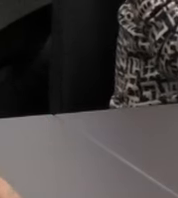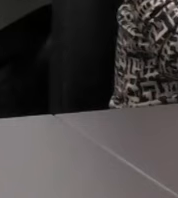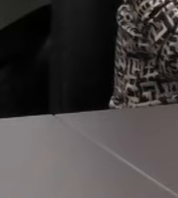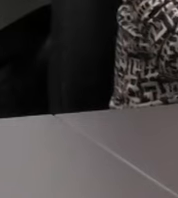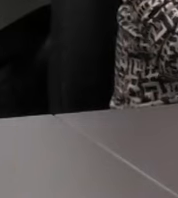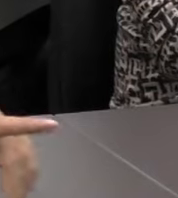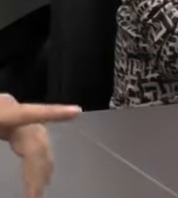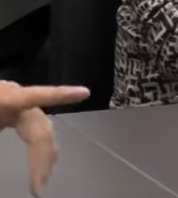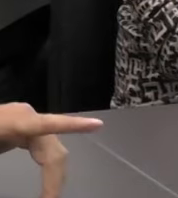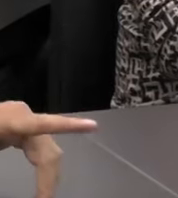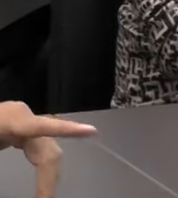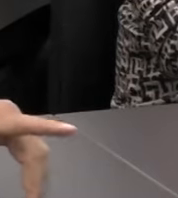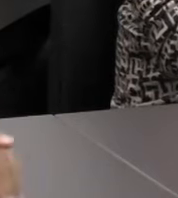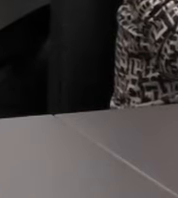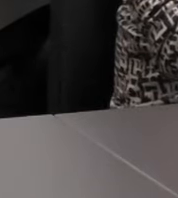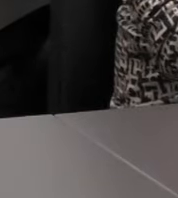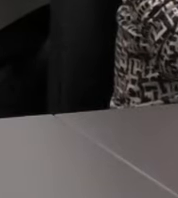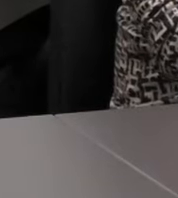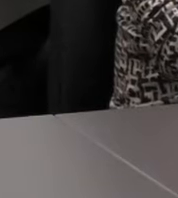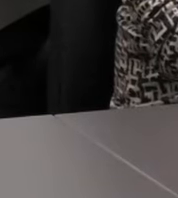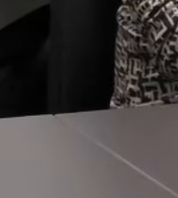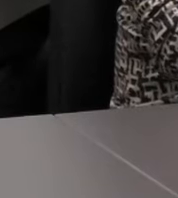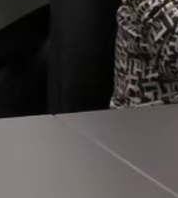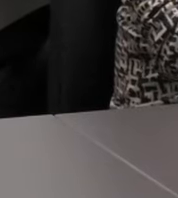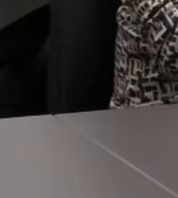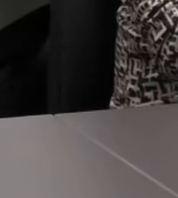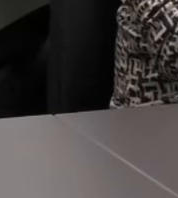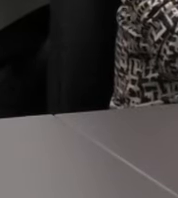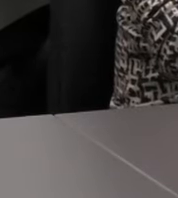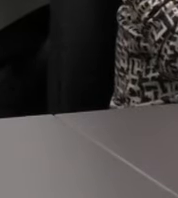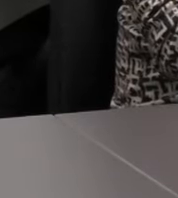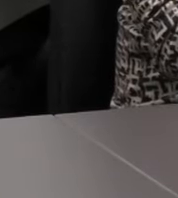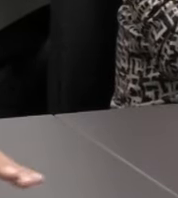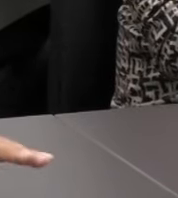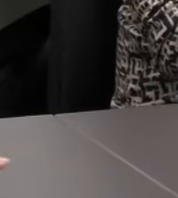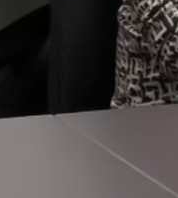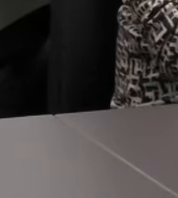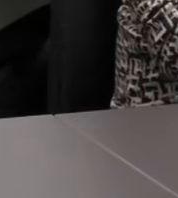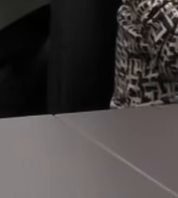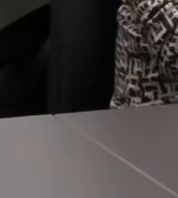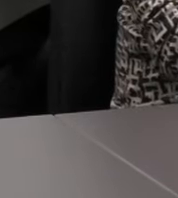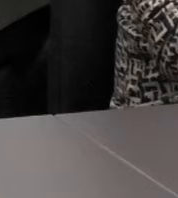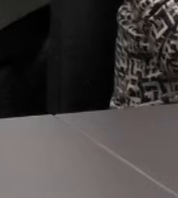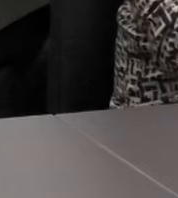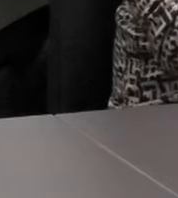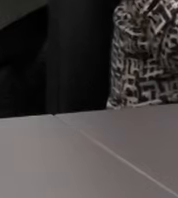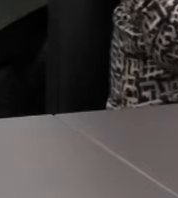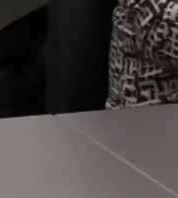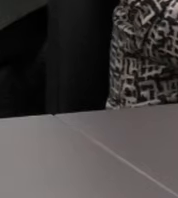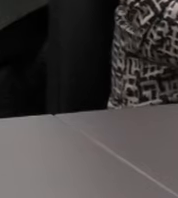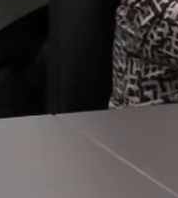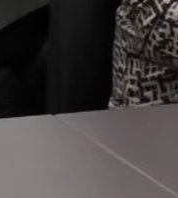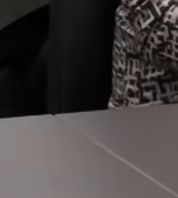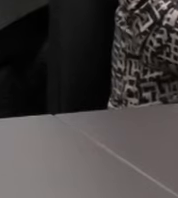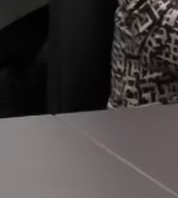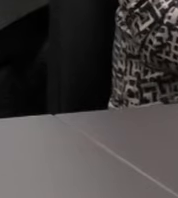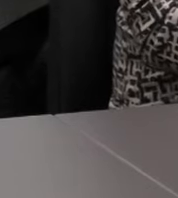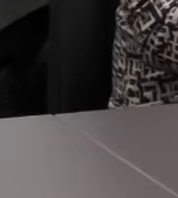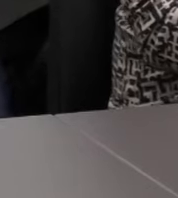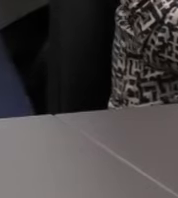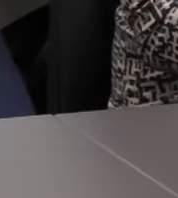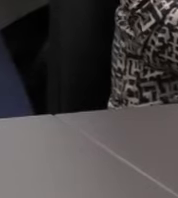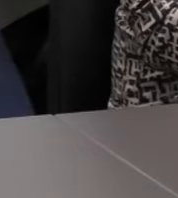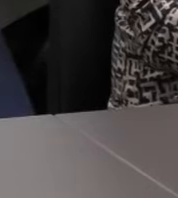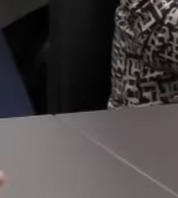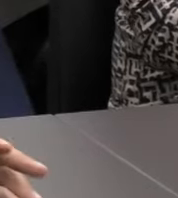dispositivo nessa lei que foi sancionada recentemente e eu vou trazer um simples exemplo né Porque o delegado de